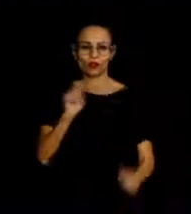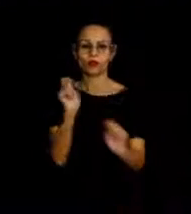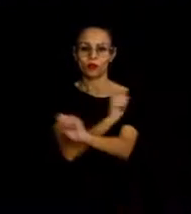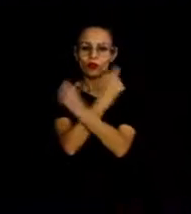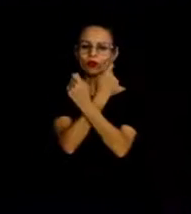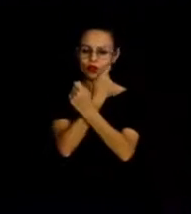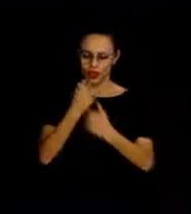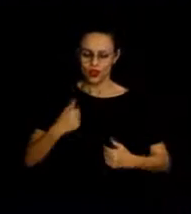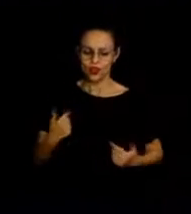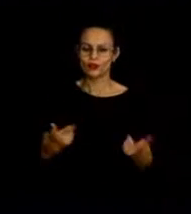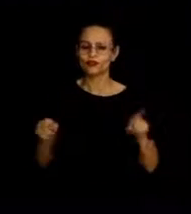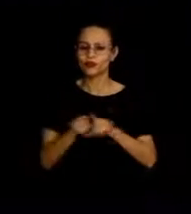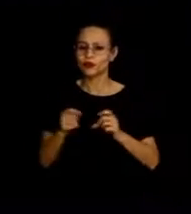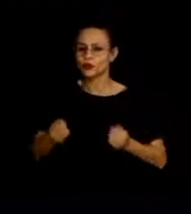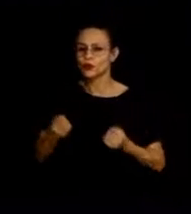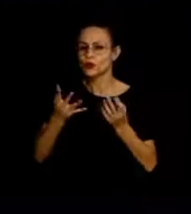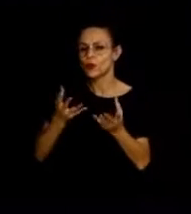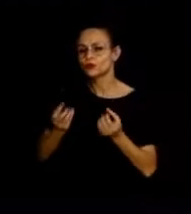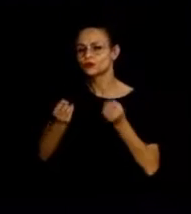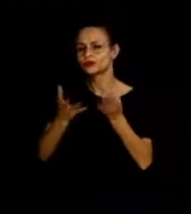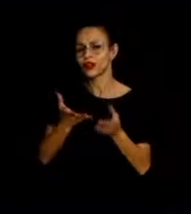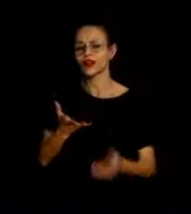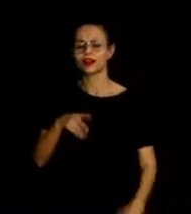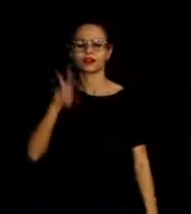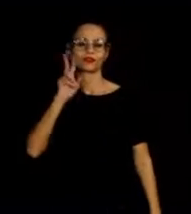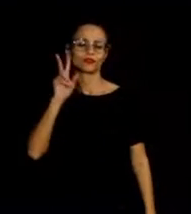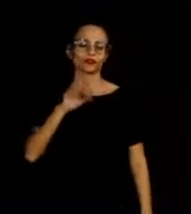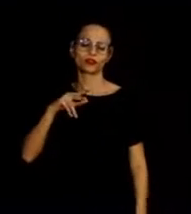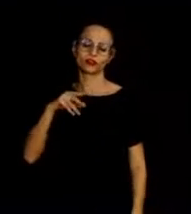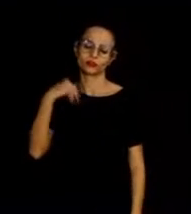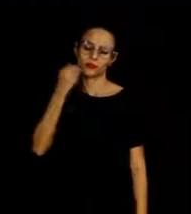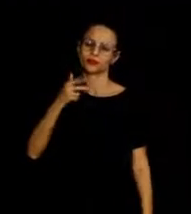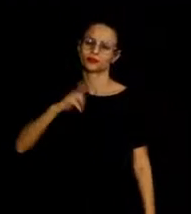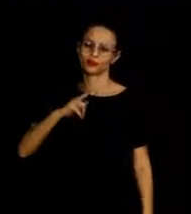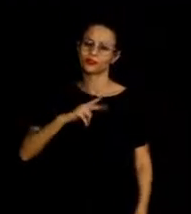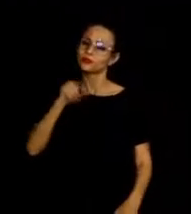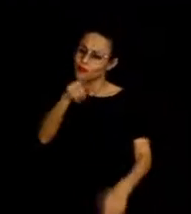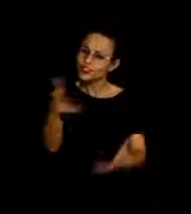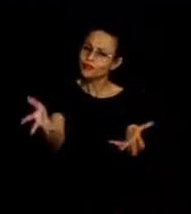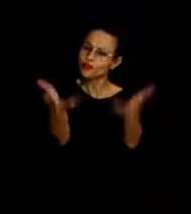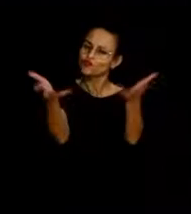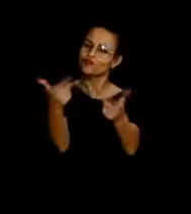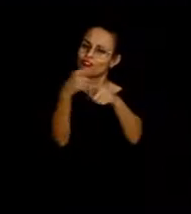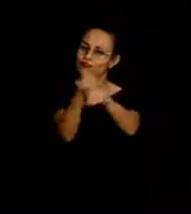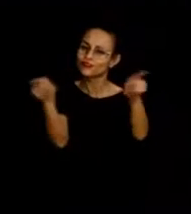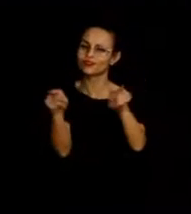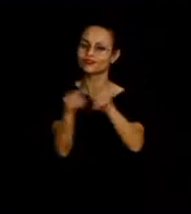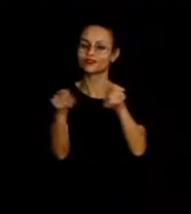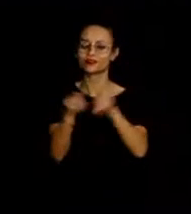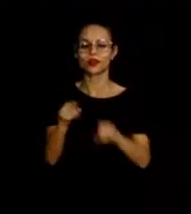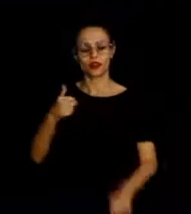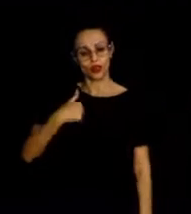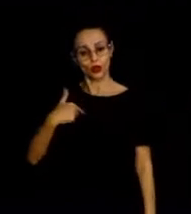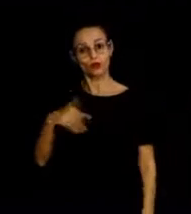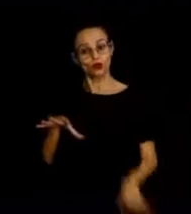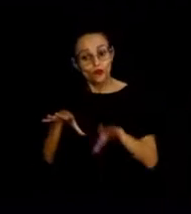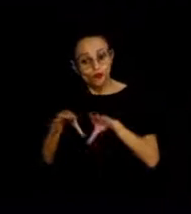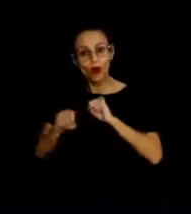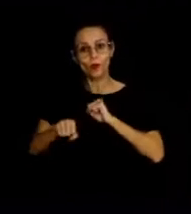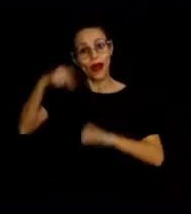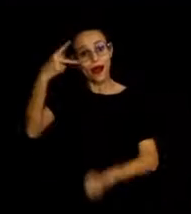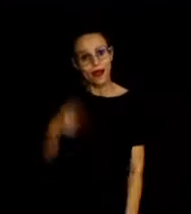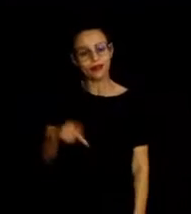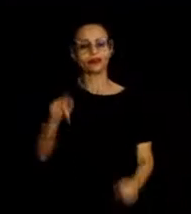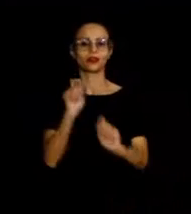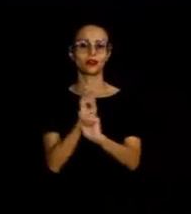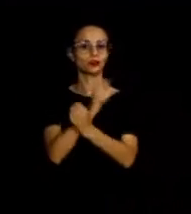tomamos a liberdade de contar algumas experiências pessoais para também te motivar e o formado pela